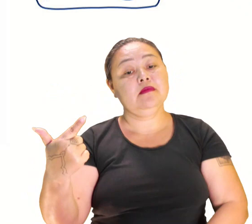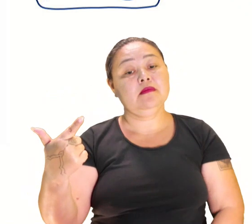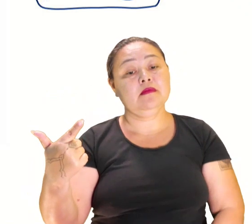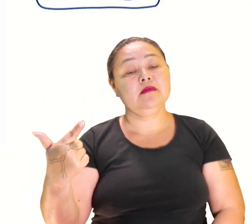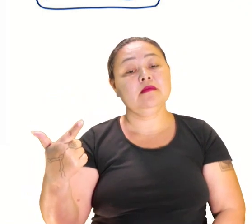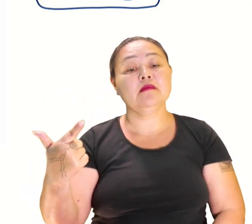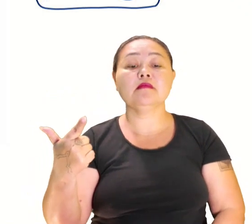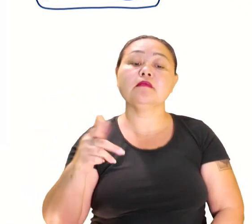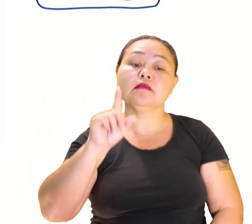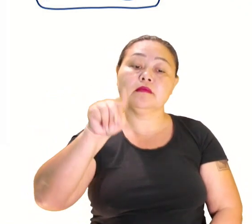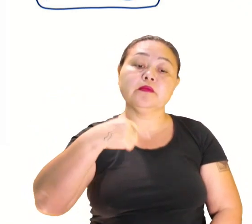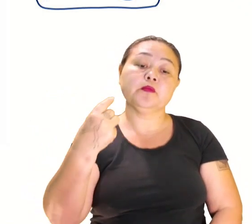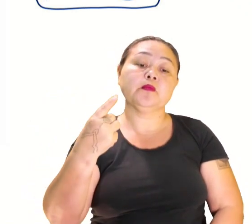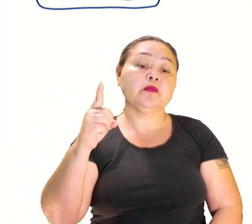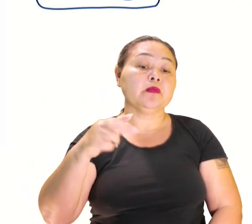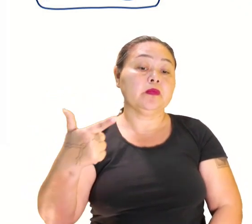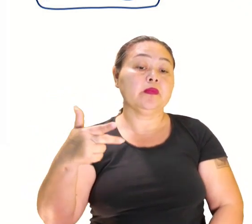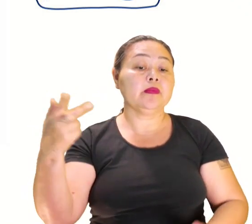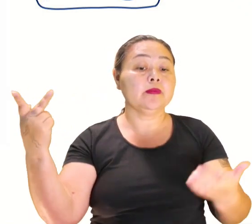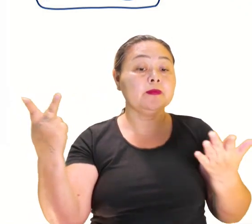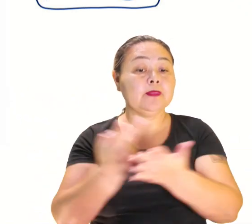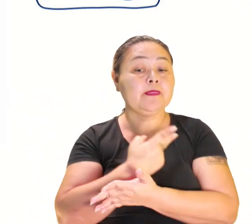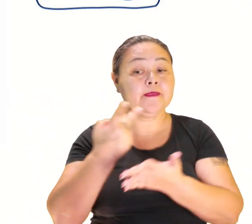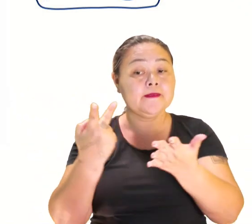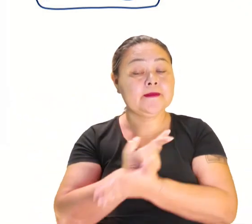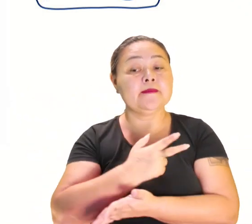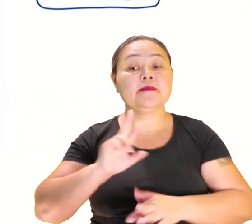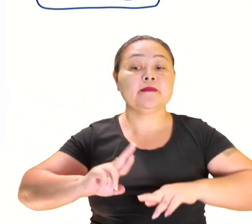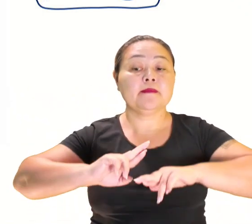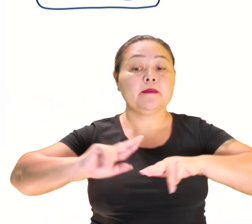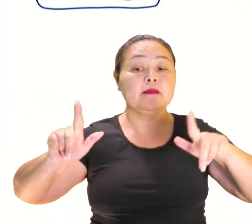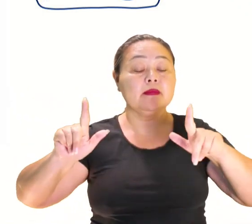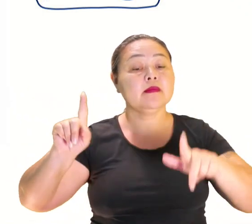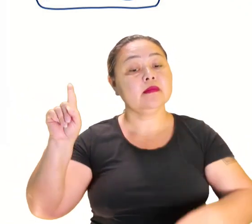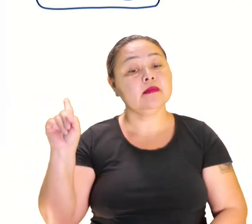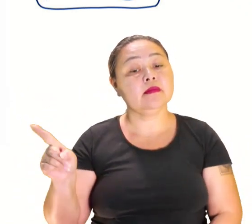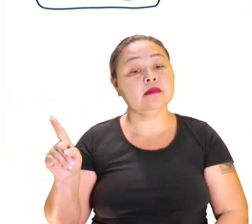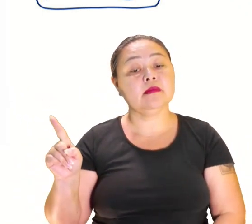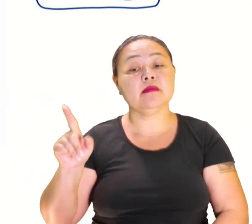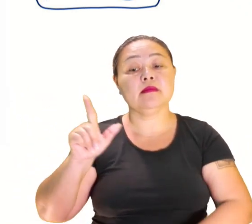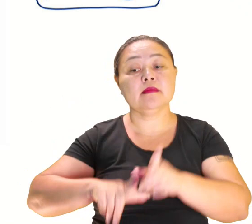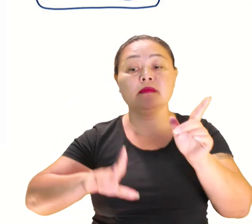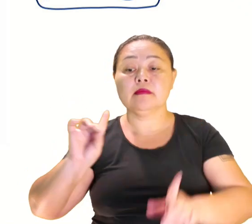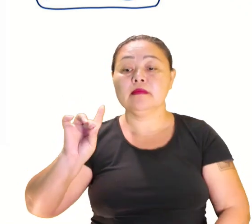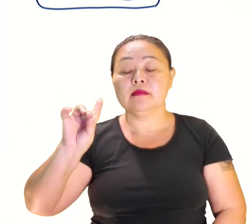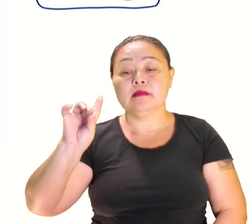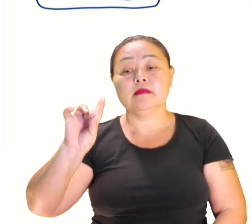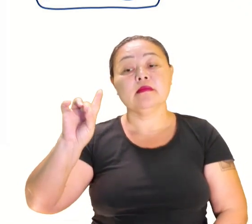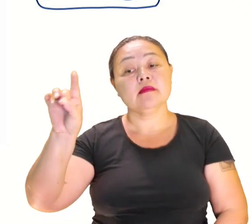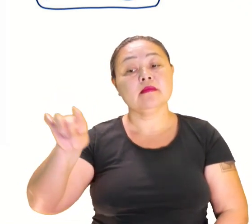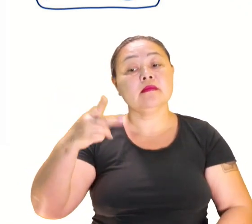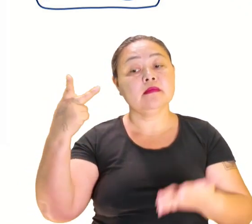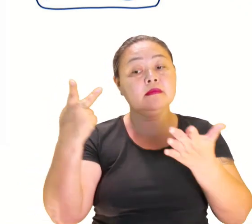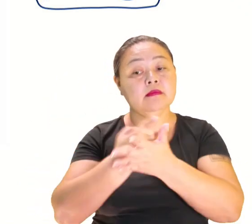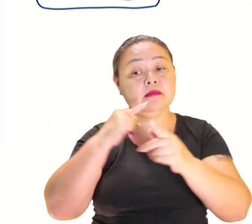3 errado. Elevado a 1 igual a 2, isso é falso. Diferente, é falso. Então, a letra D, de fato, aqui é